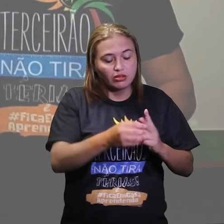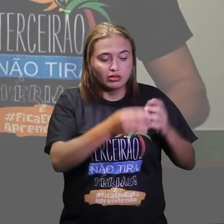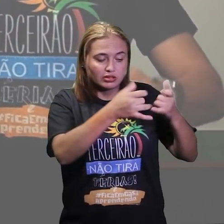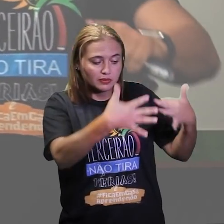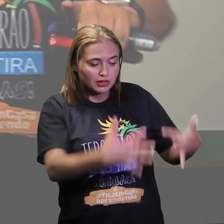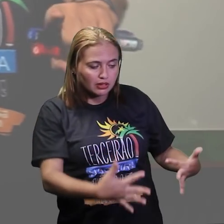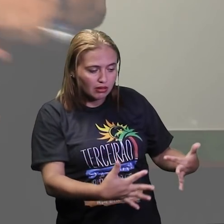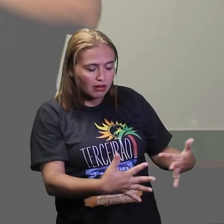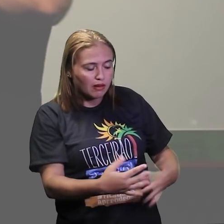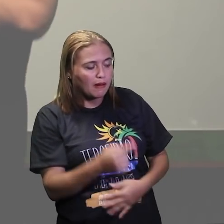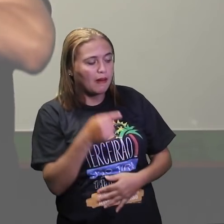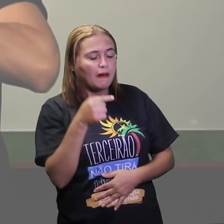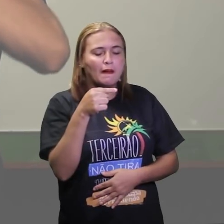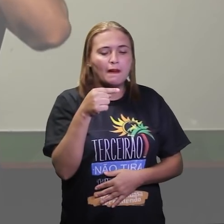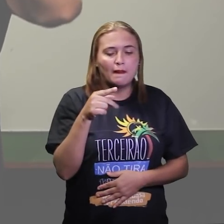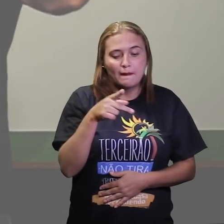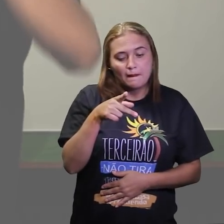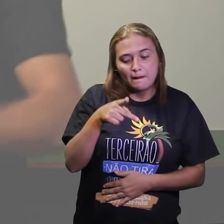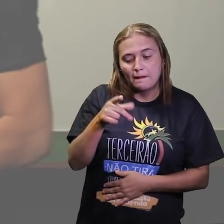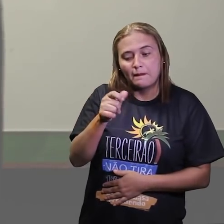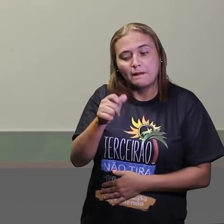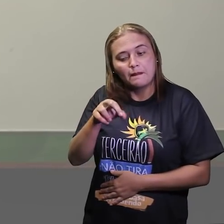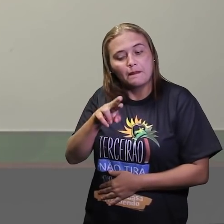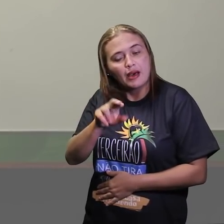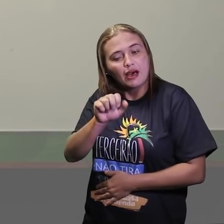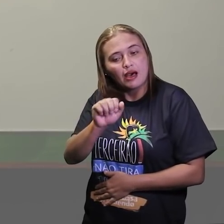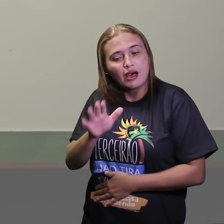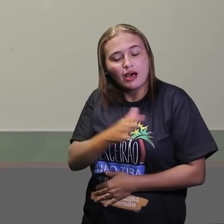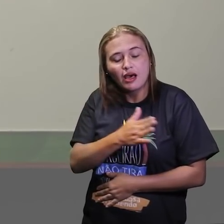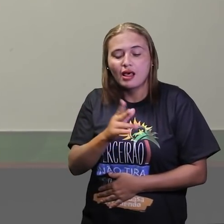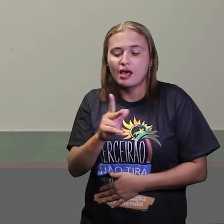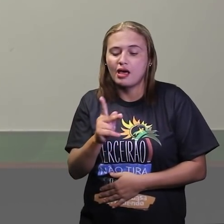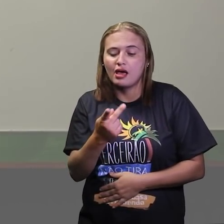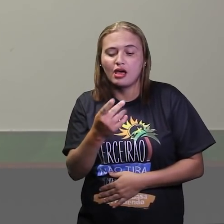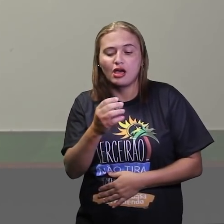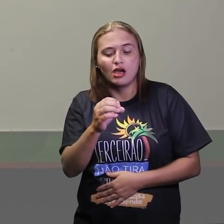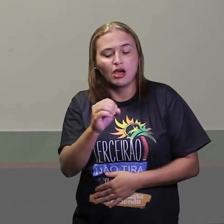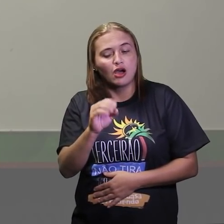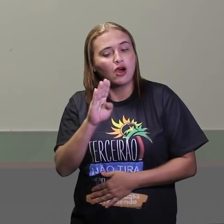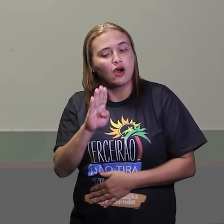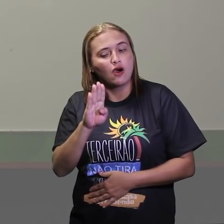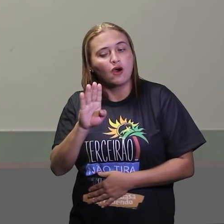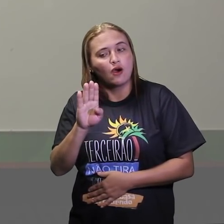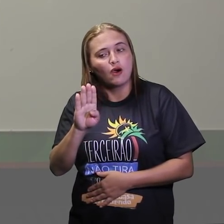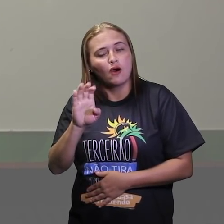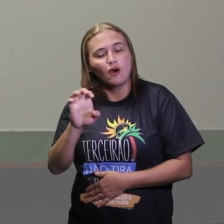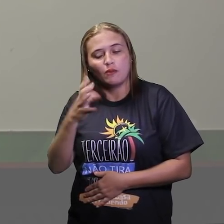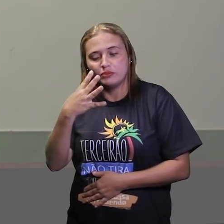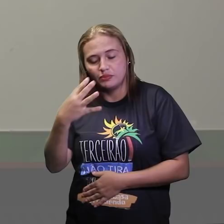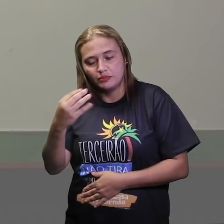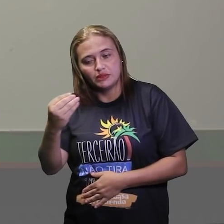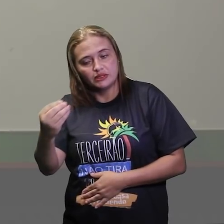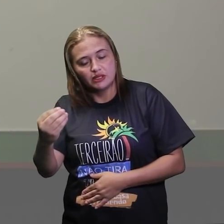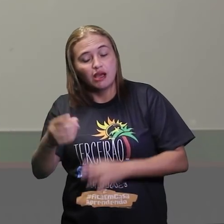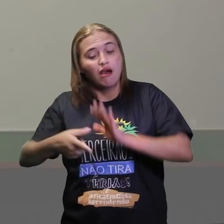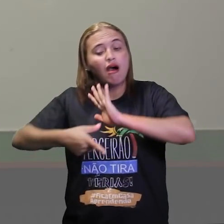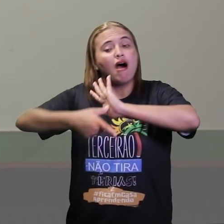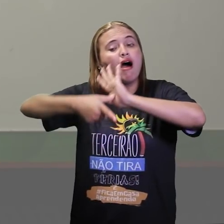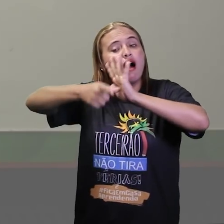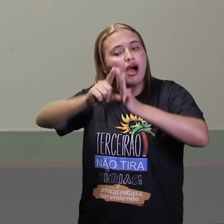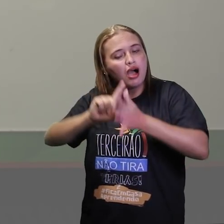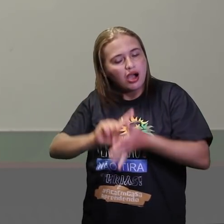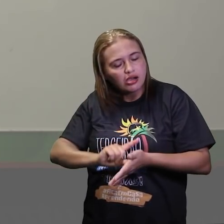para Hobbes, antes da Constituição, ó, antes da Constituição do